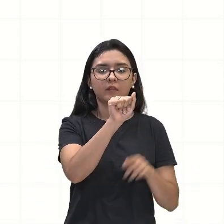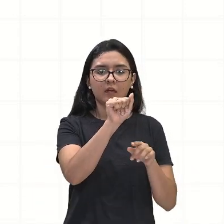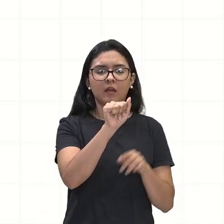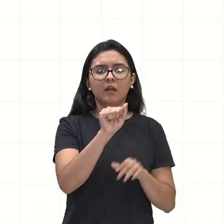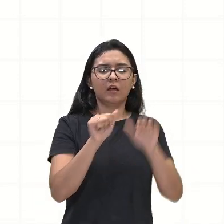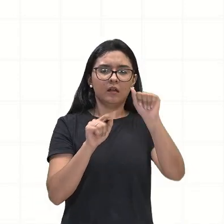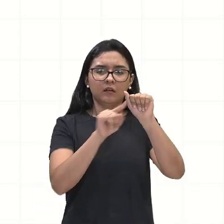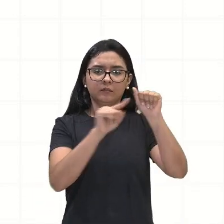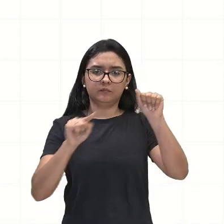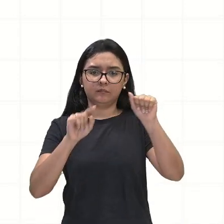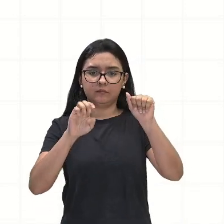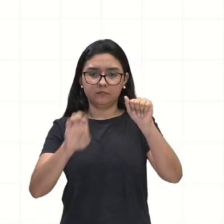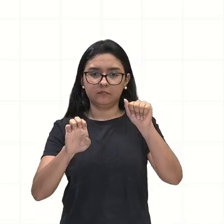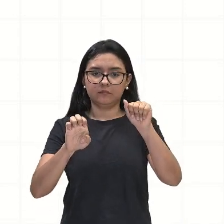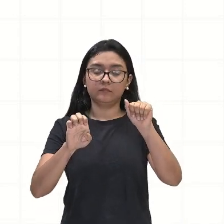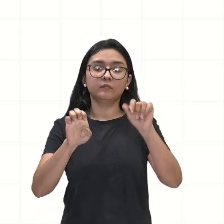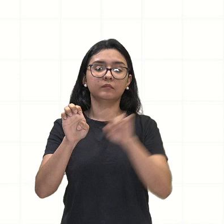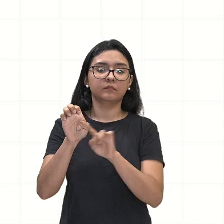as medidas aqui, ó.